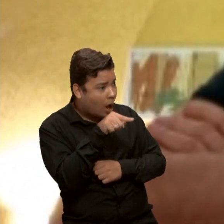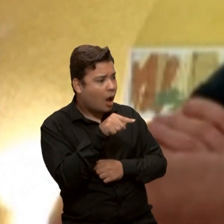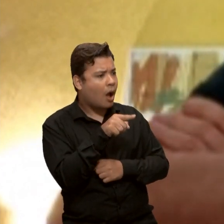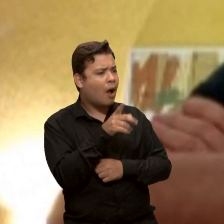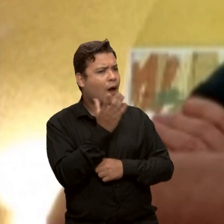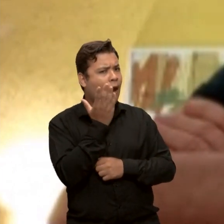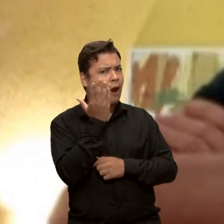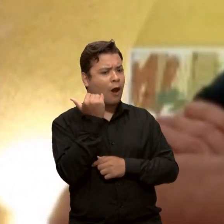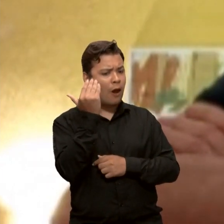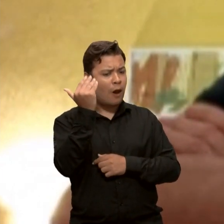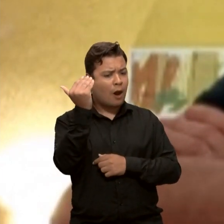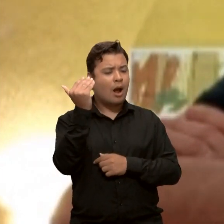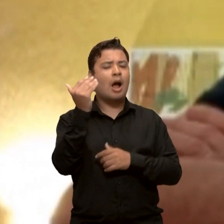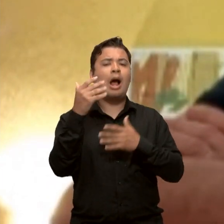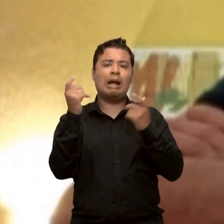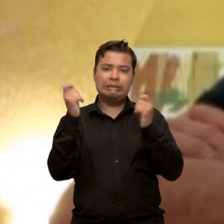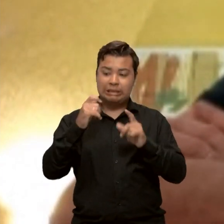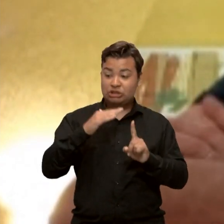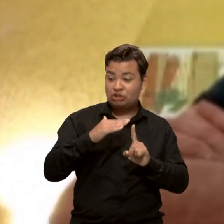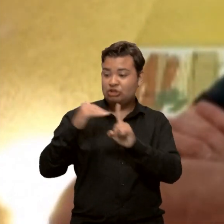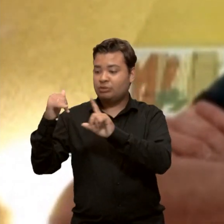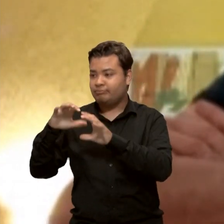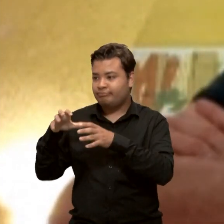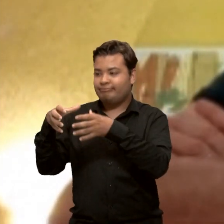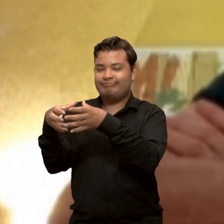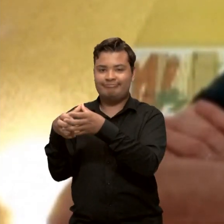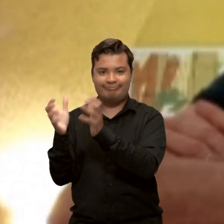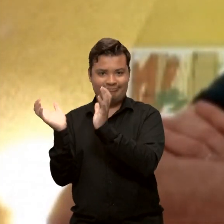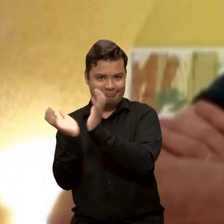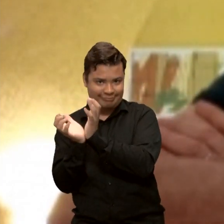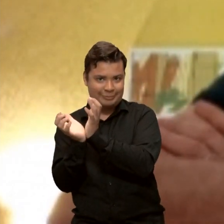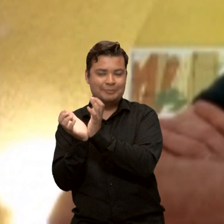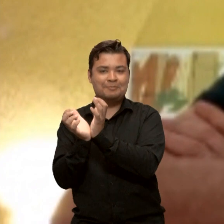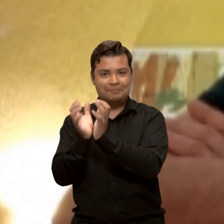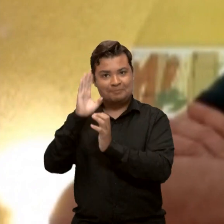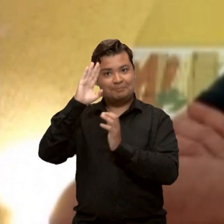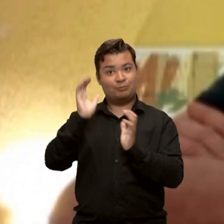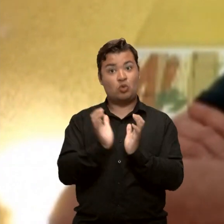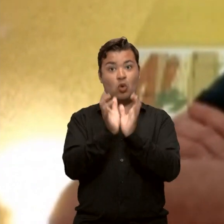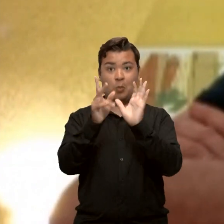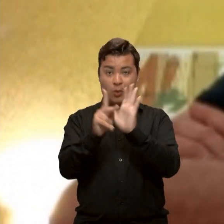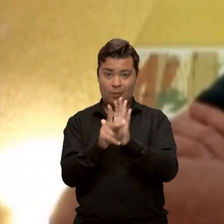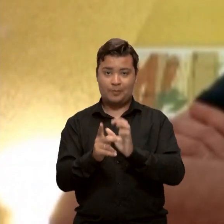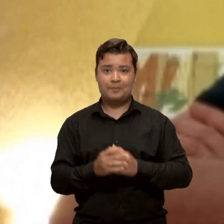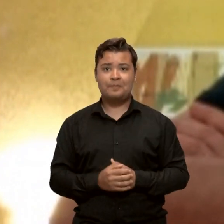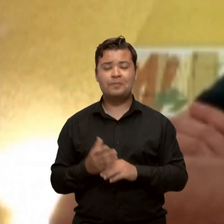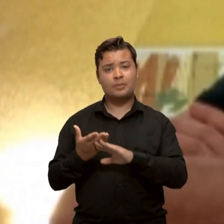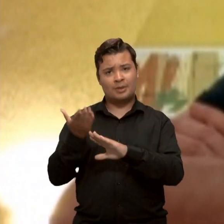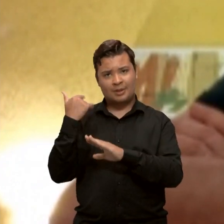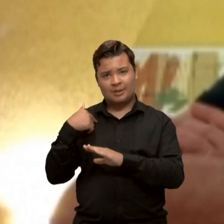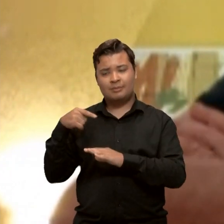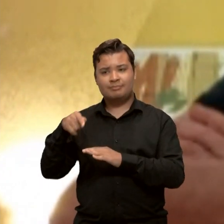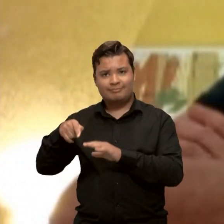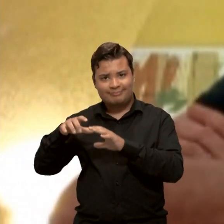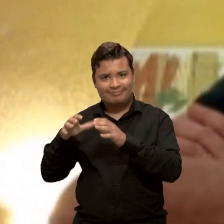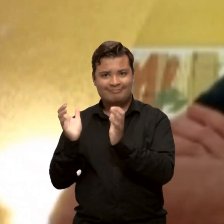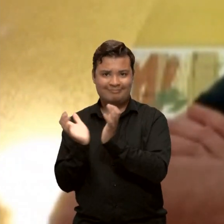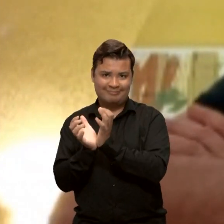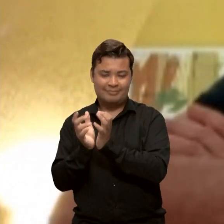você conseguir ser convocado. Então, assim, eu na Ponte Preta, eu acho que a minha primeira convocação